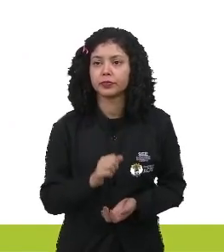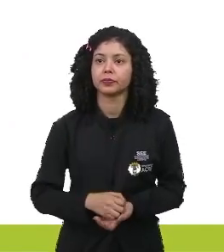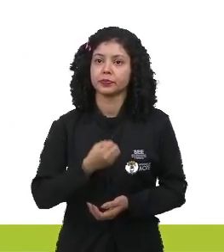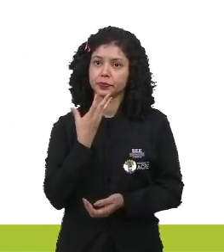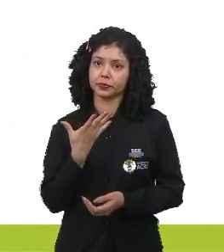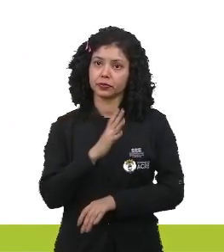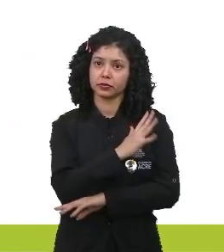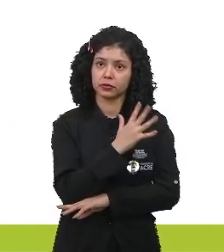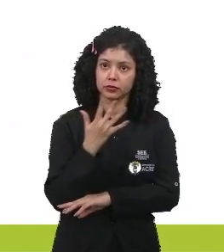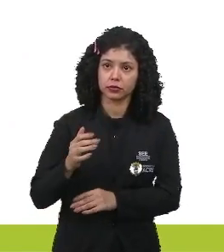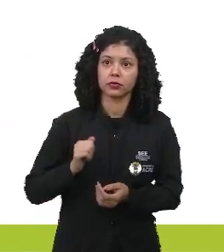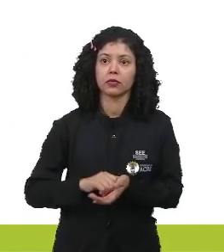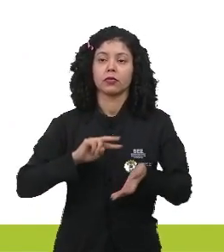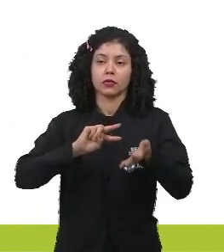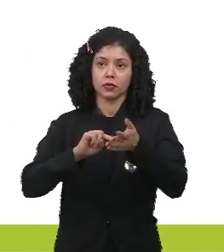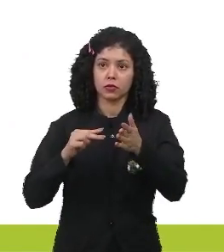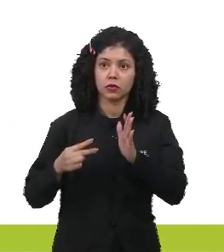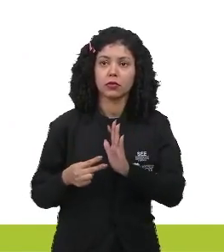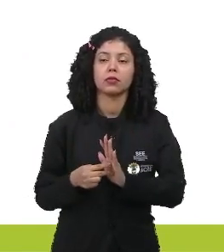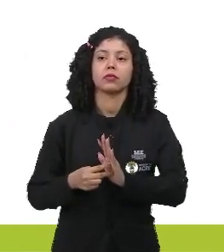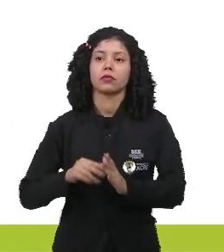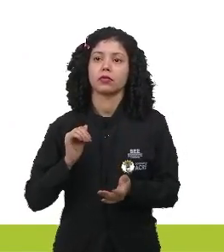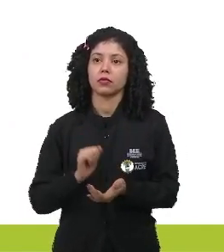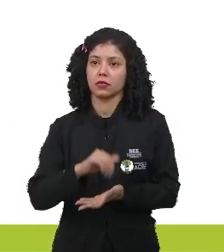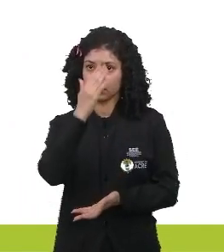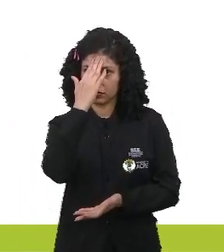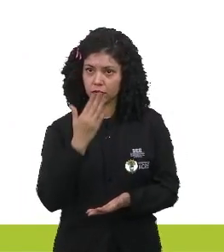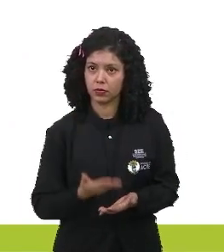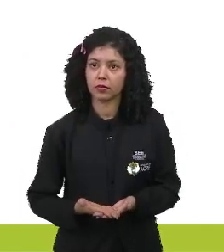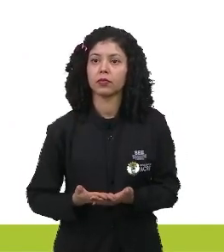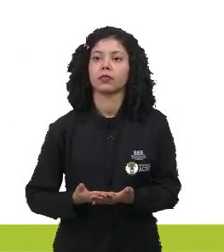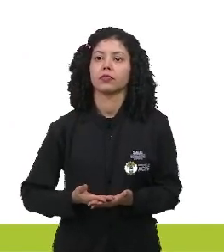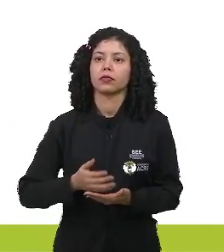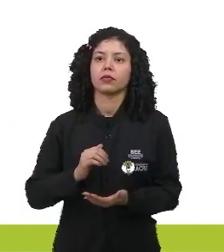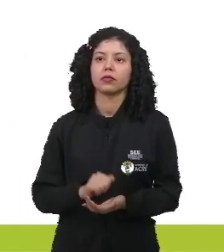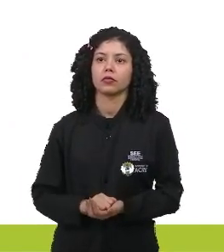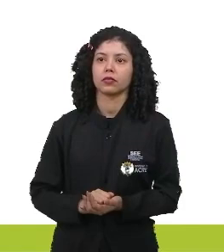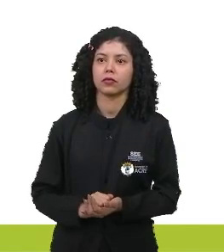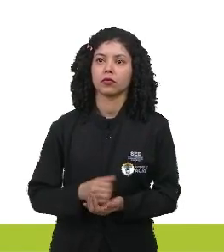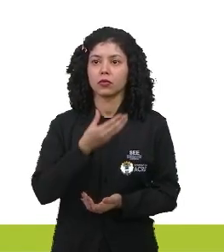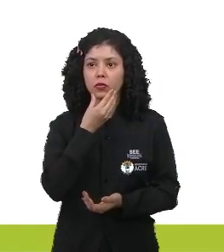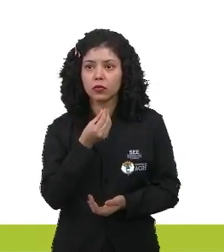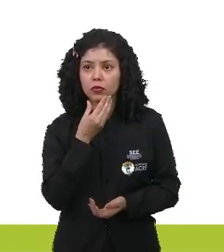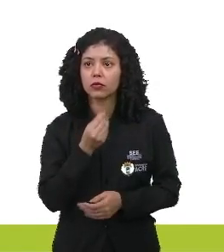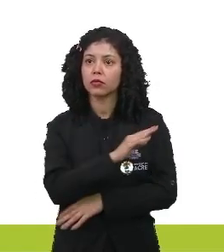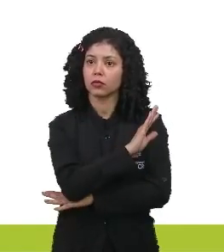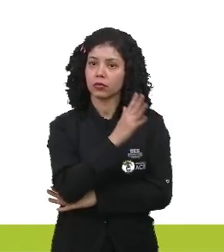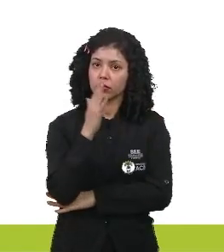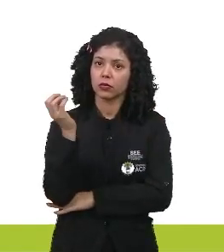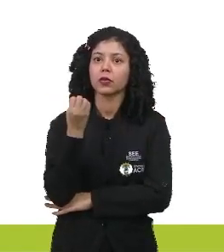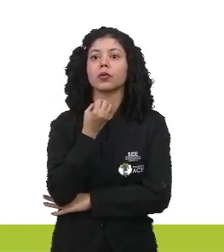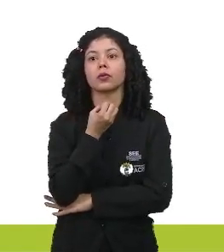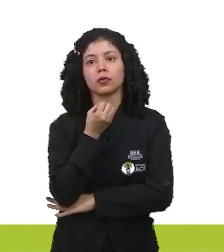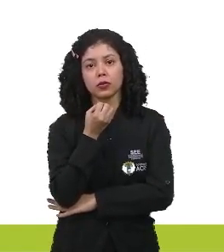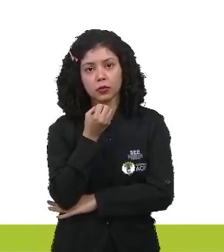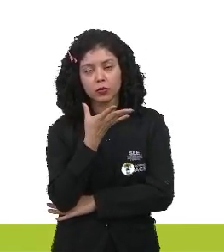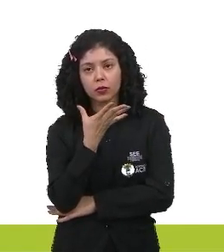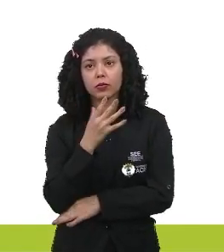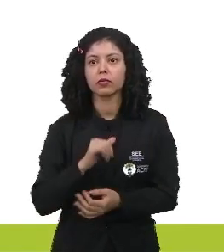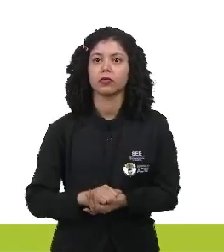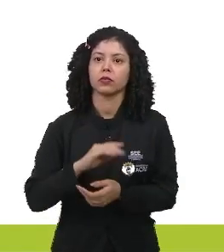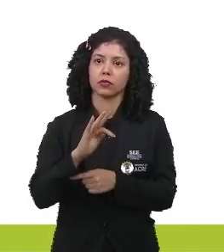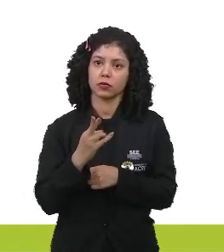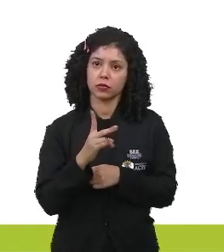homem bom por natureza Isso significa que ele acredita que o homem era naturalmente